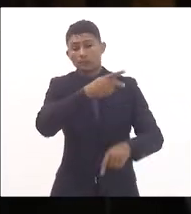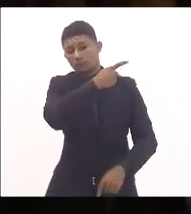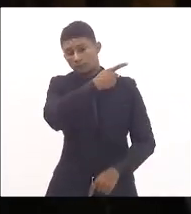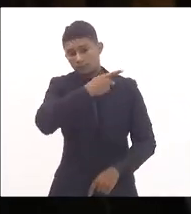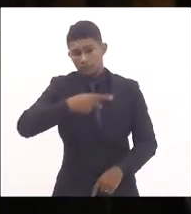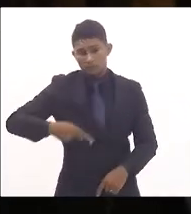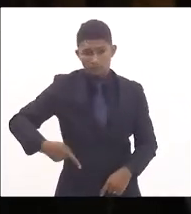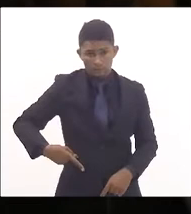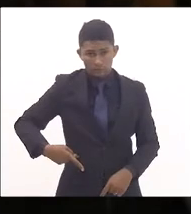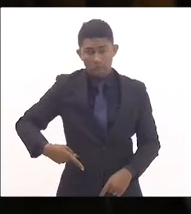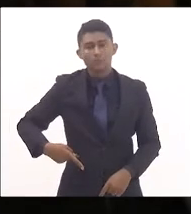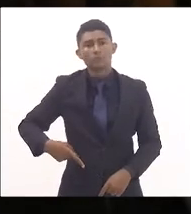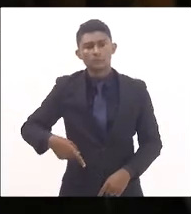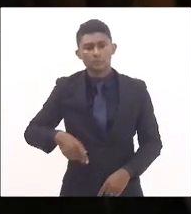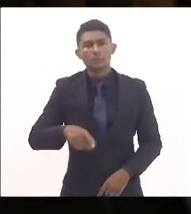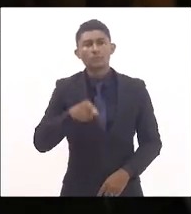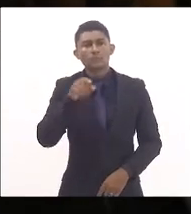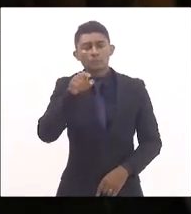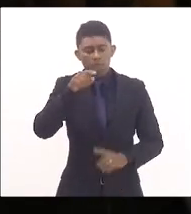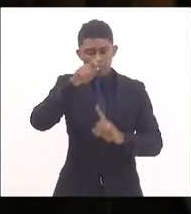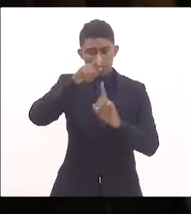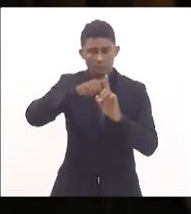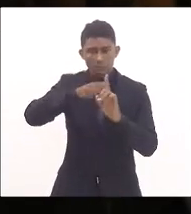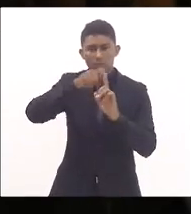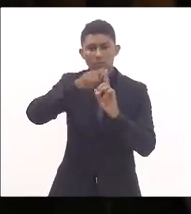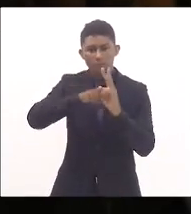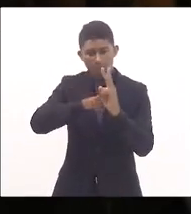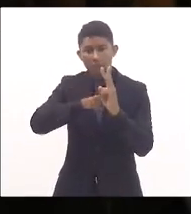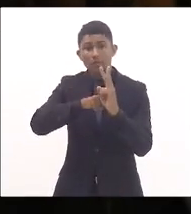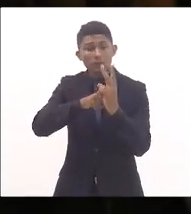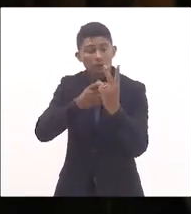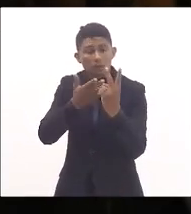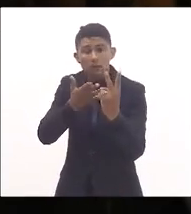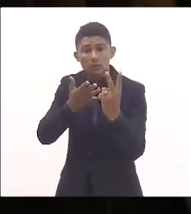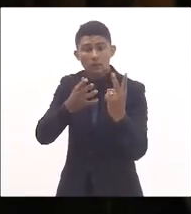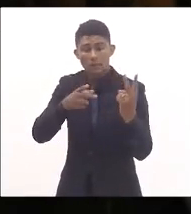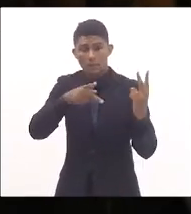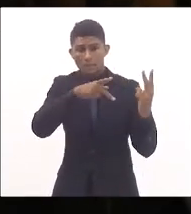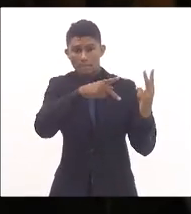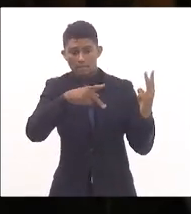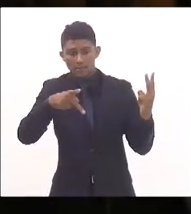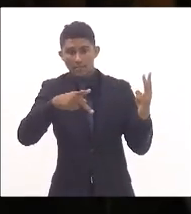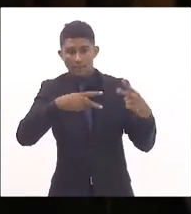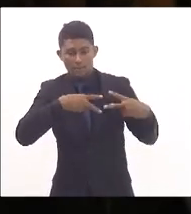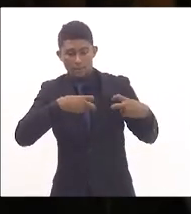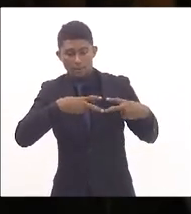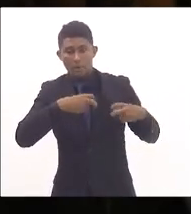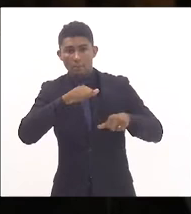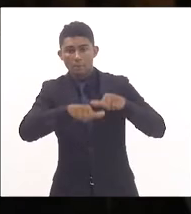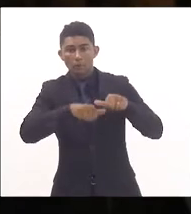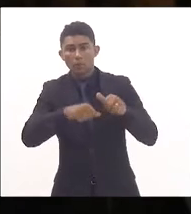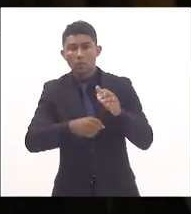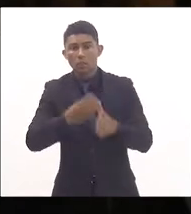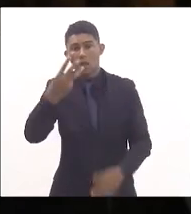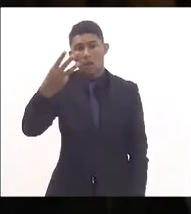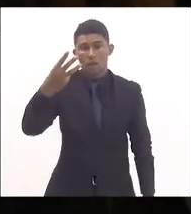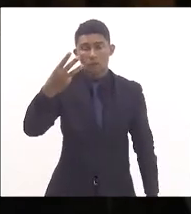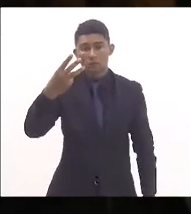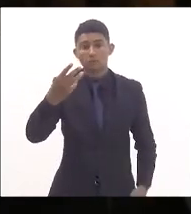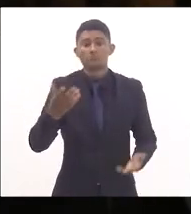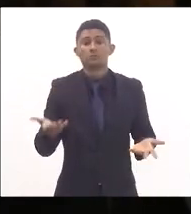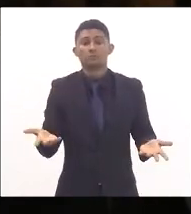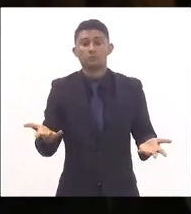já mudou em 2 meses 3 presidentes da Petrobras e a política